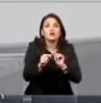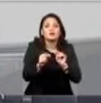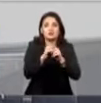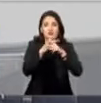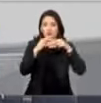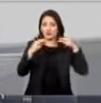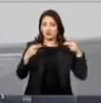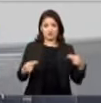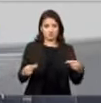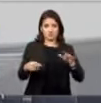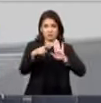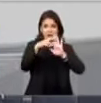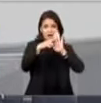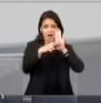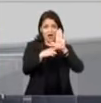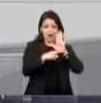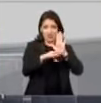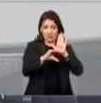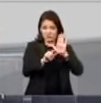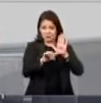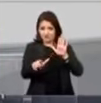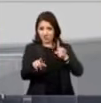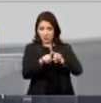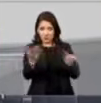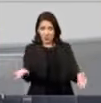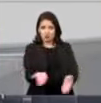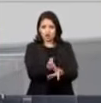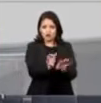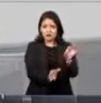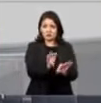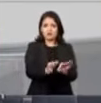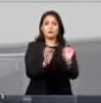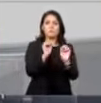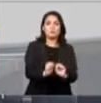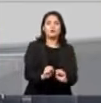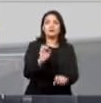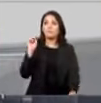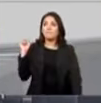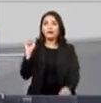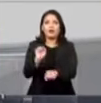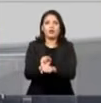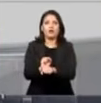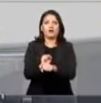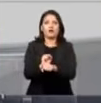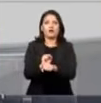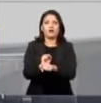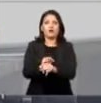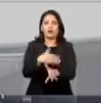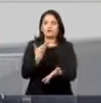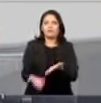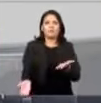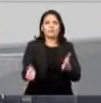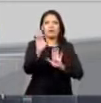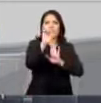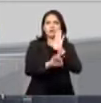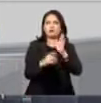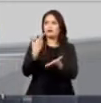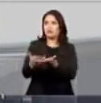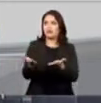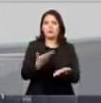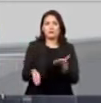e, da mesma forma, questões judiciais que possam conter tamanho retrocesso em direitos arduamente conquistados